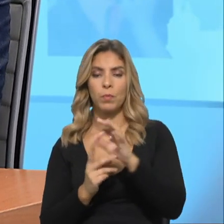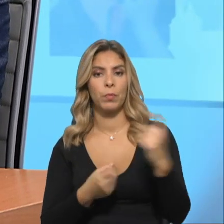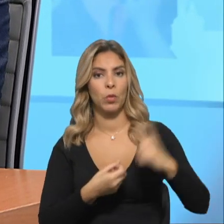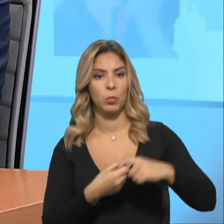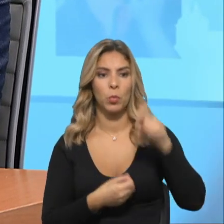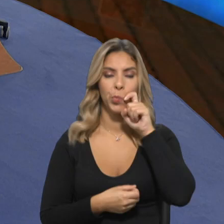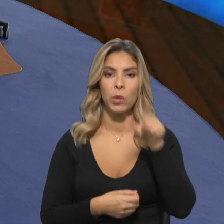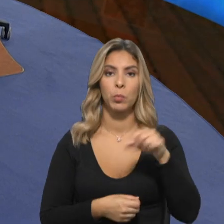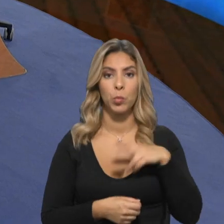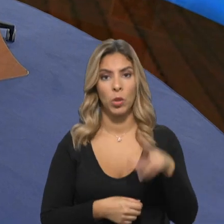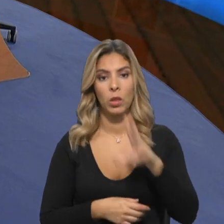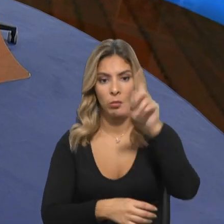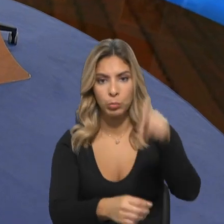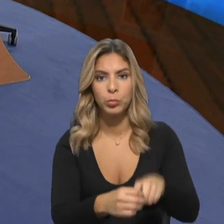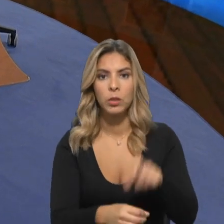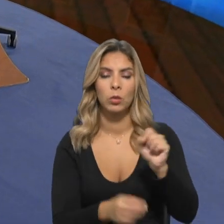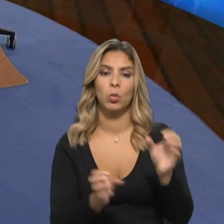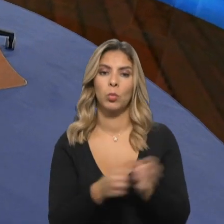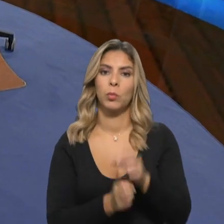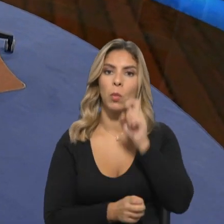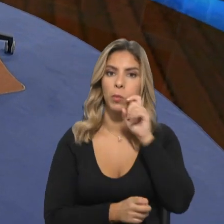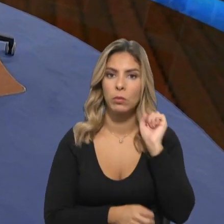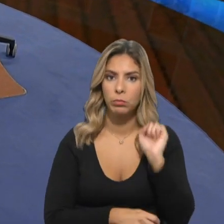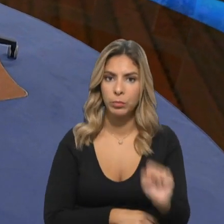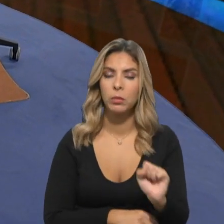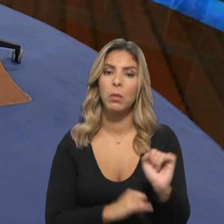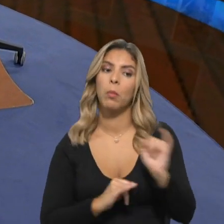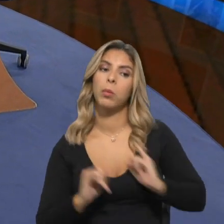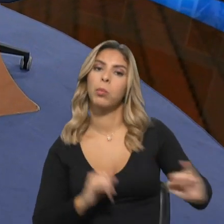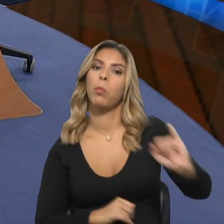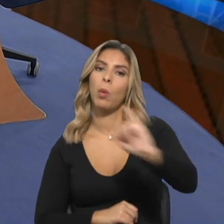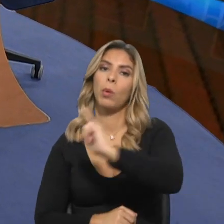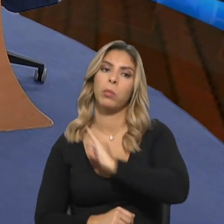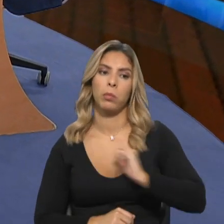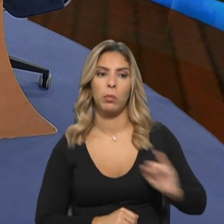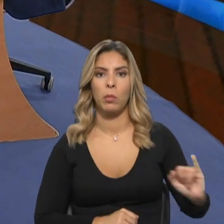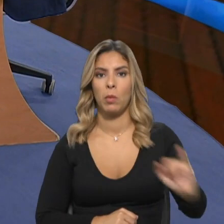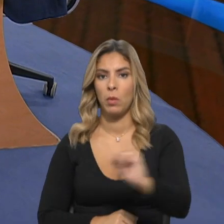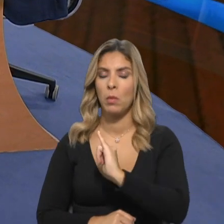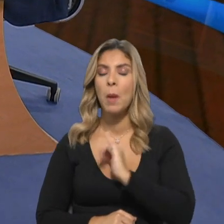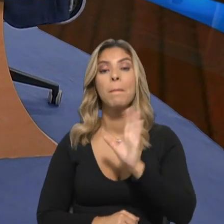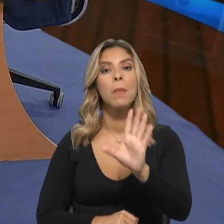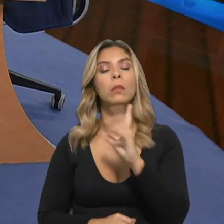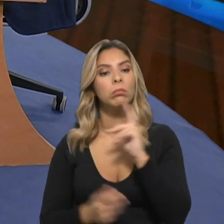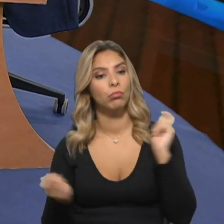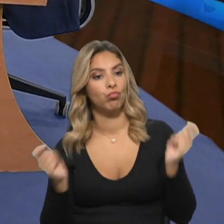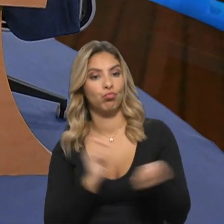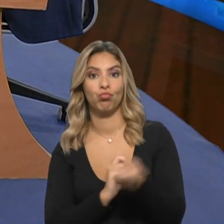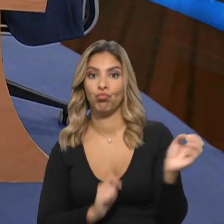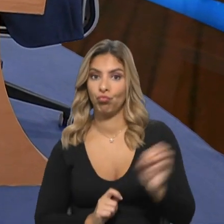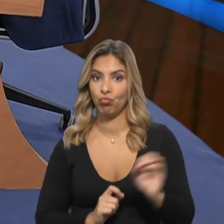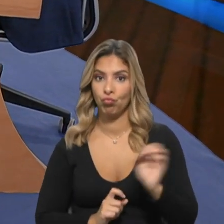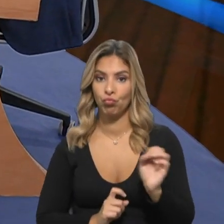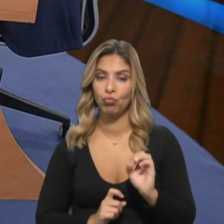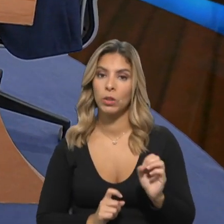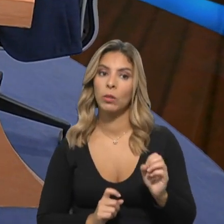Portugal também quer pertencer ao Conselho de Segurança de forma rotativa. Mas enquanto não for feita esta reforma do Conselho